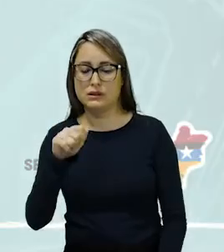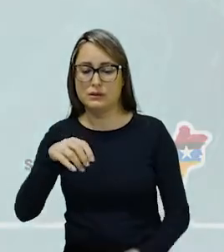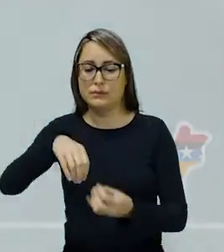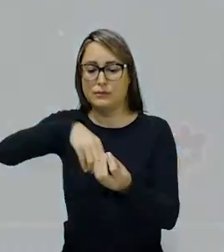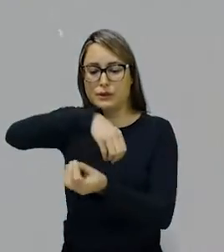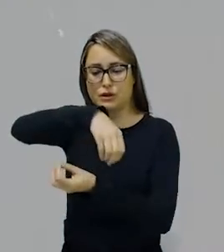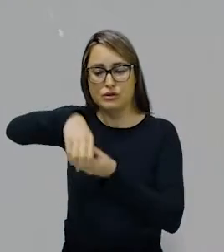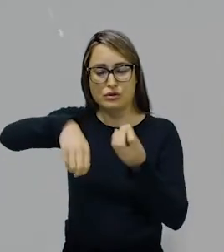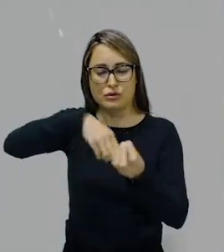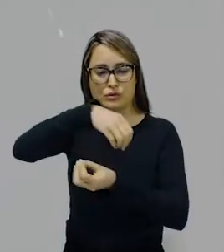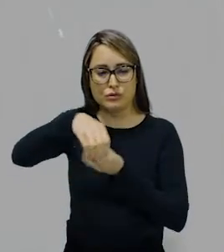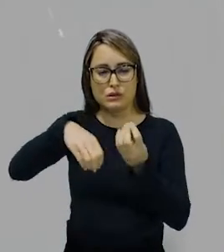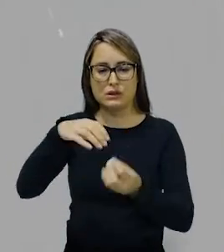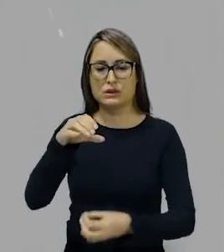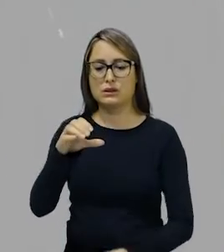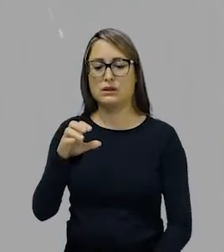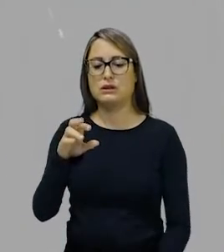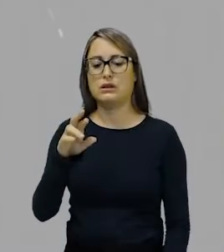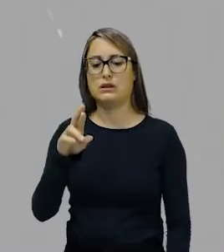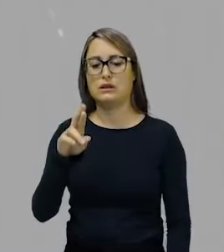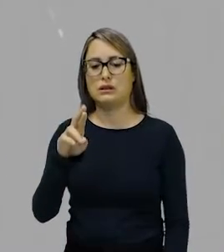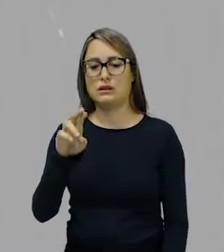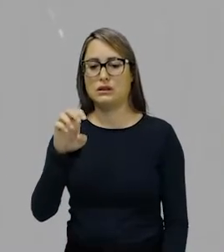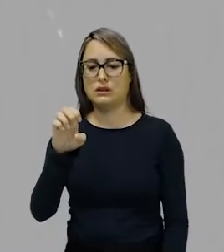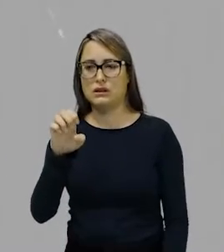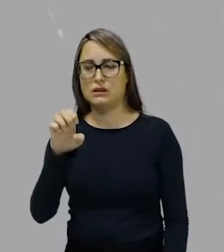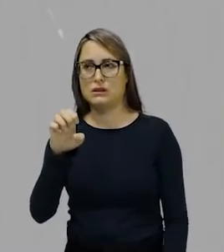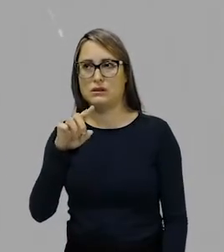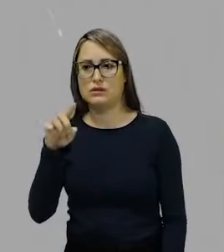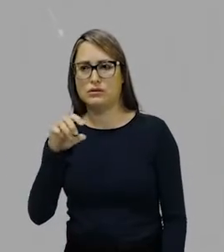de cresóis, né? Que são